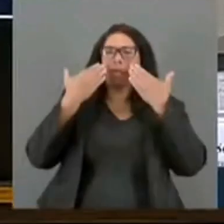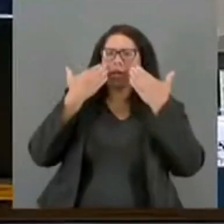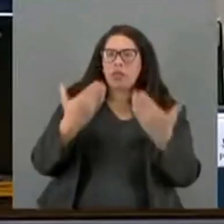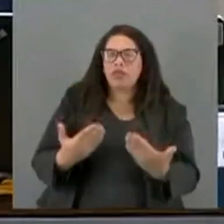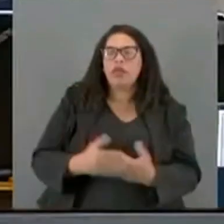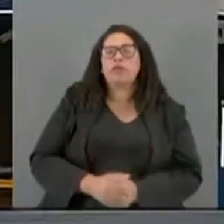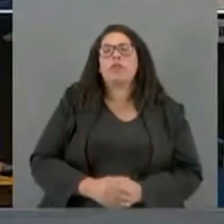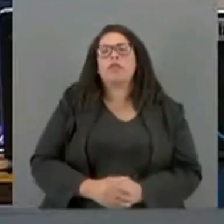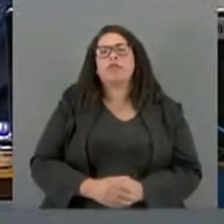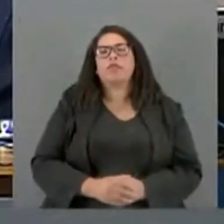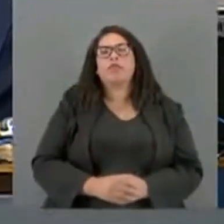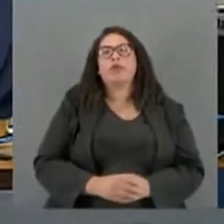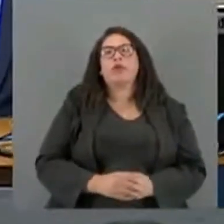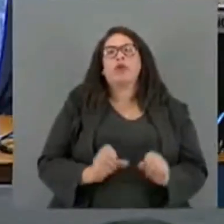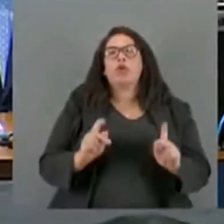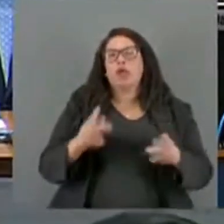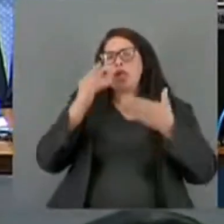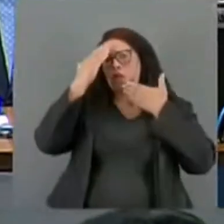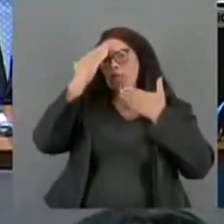Palavra.